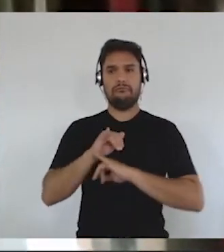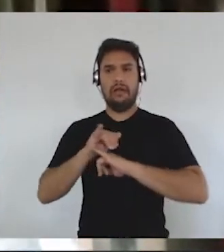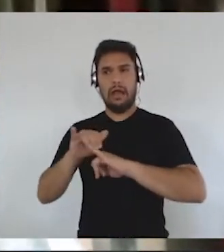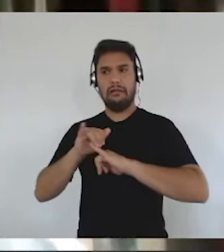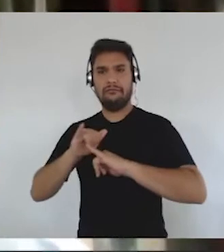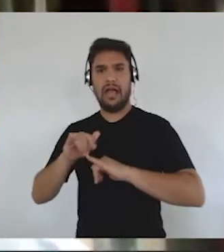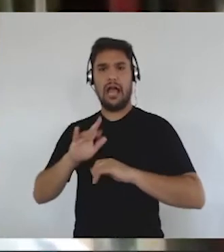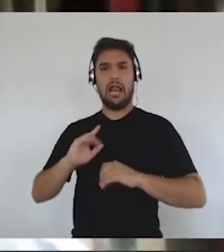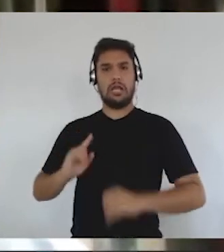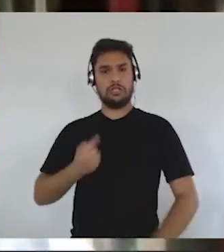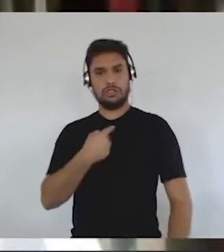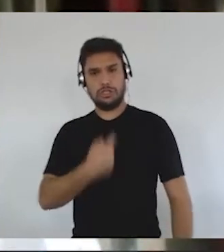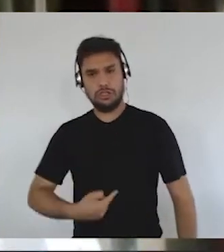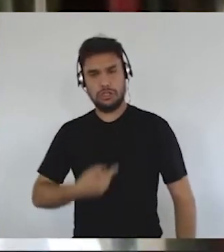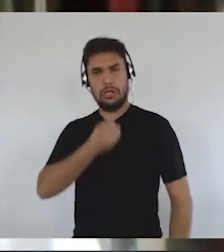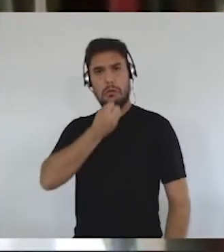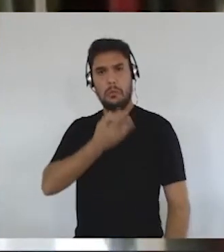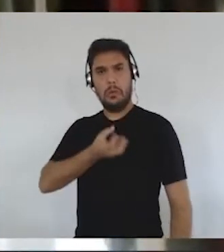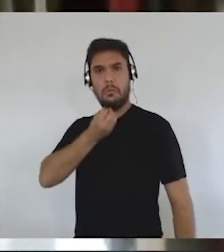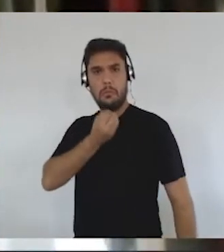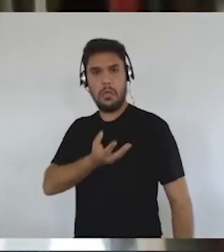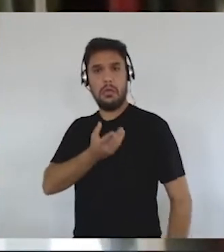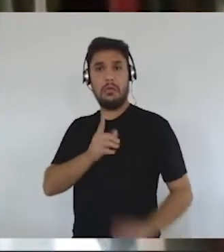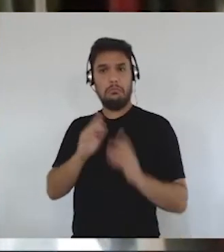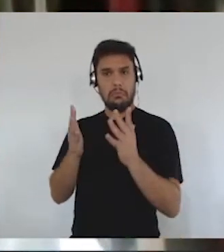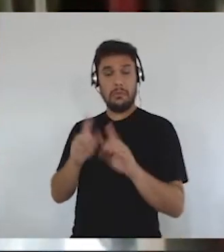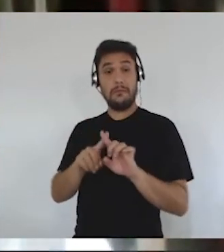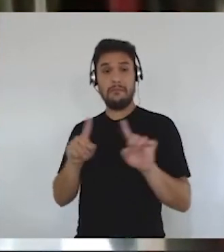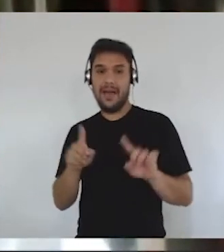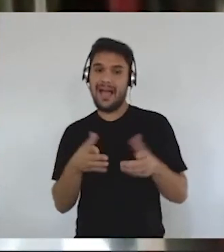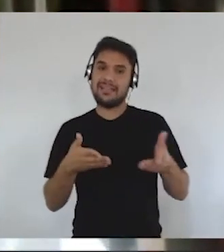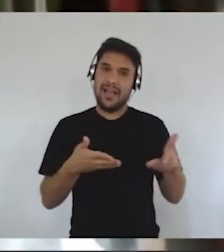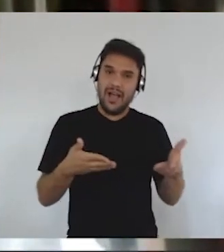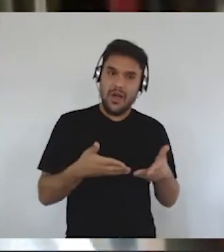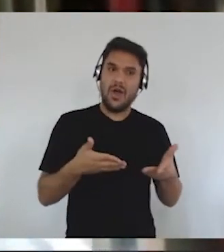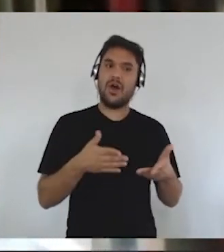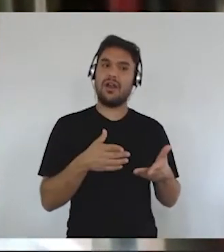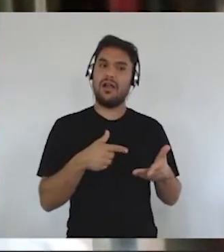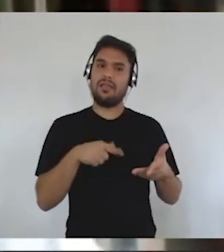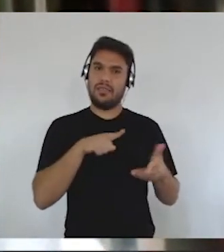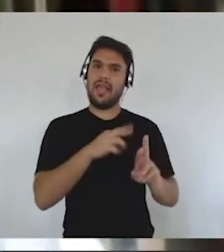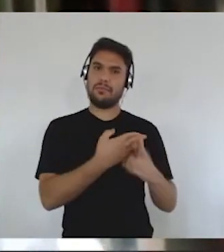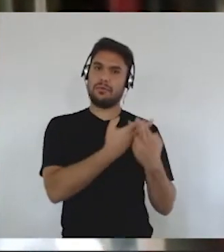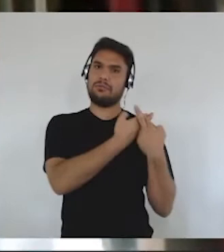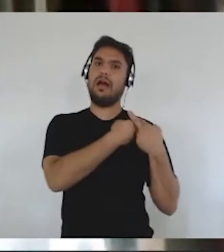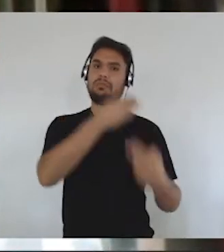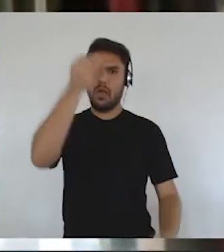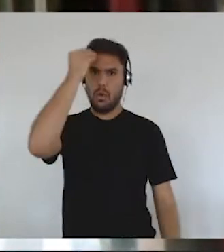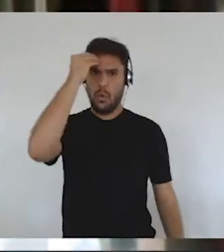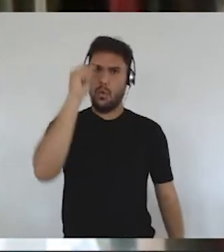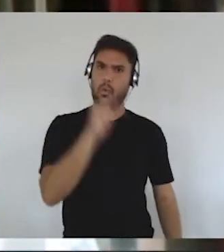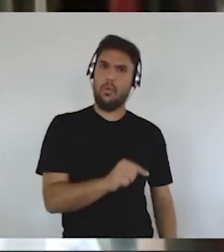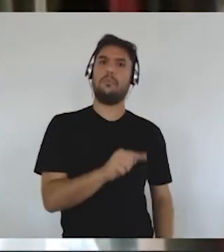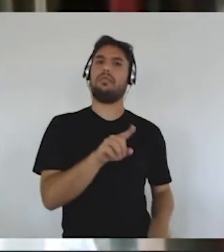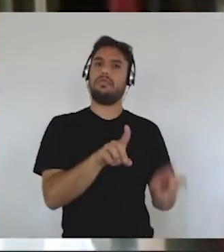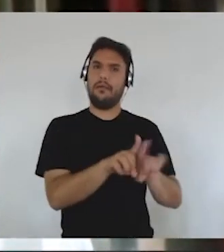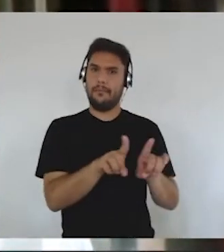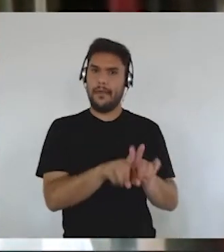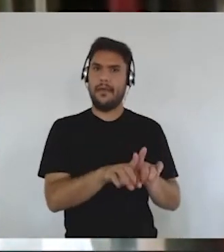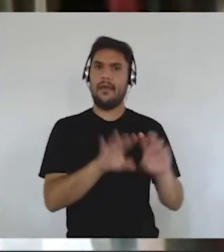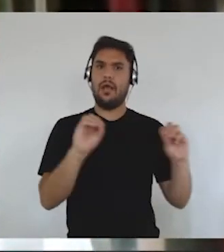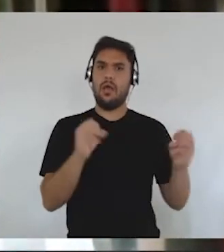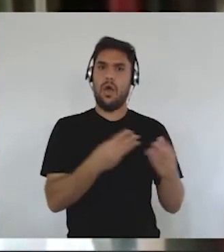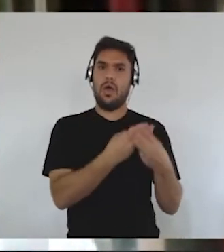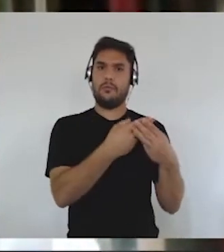mas o seu grau de responsabilidade também, ainda é cedo, mas é um tema que nós vamos ter que discutir depois. Qual que é a responsabilidade da